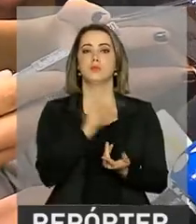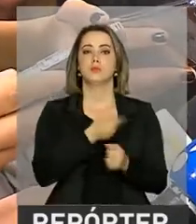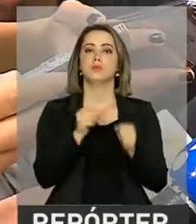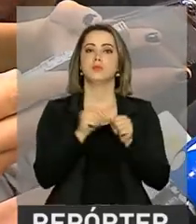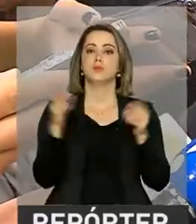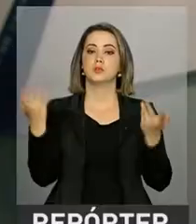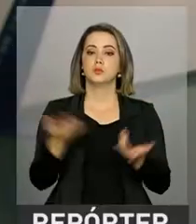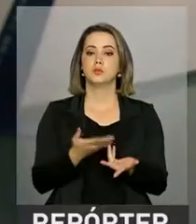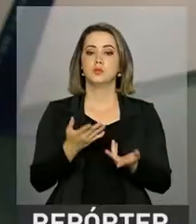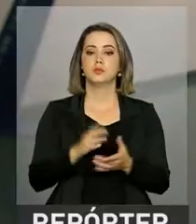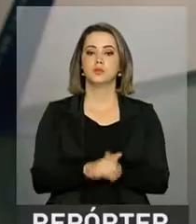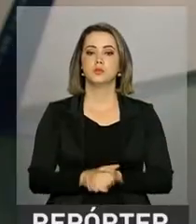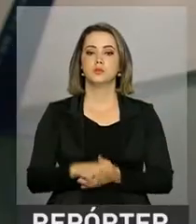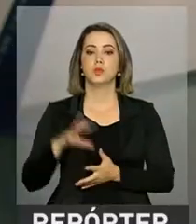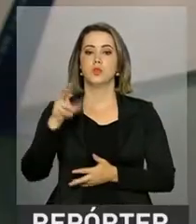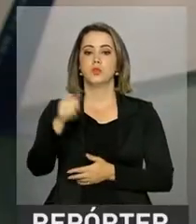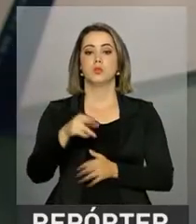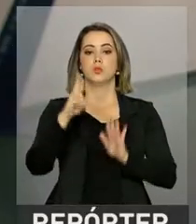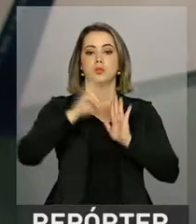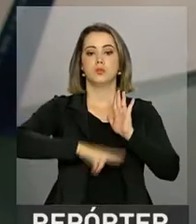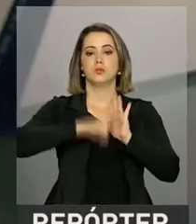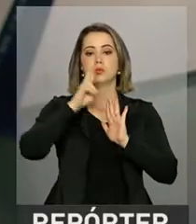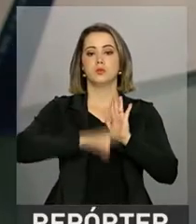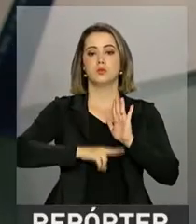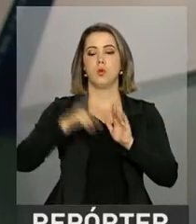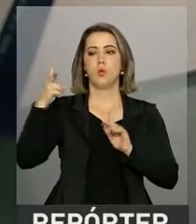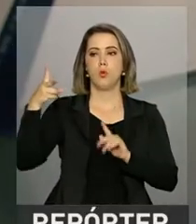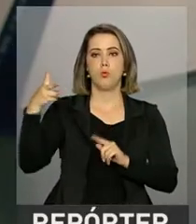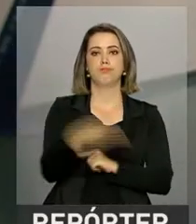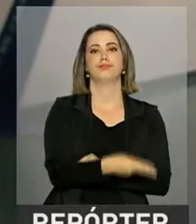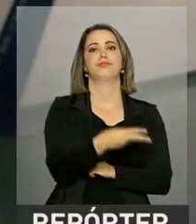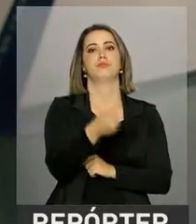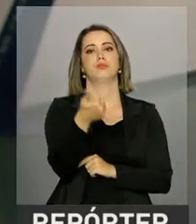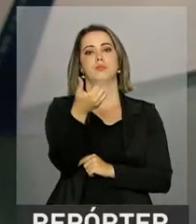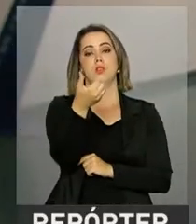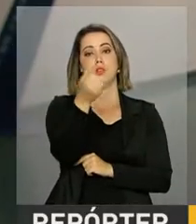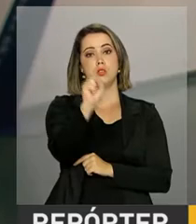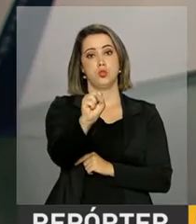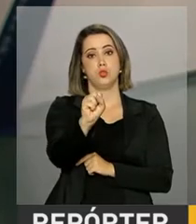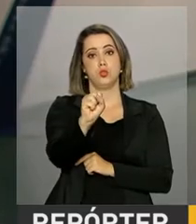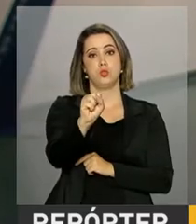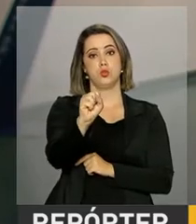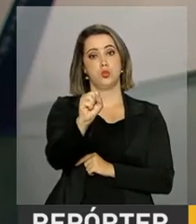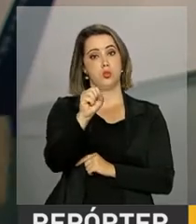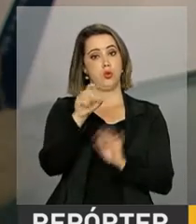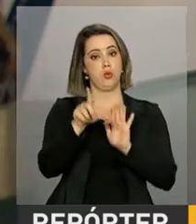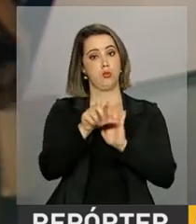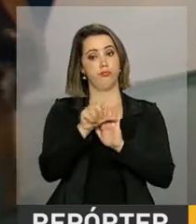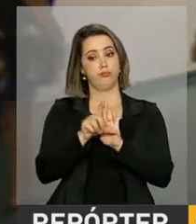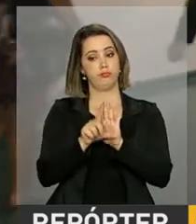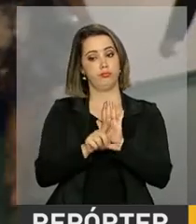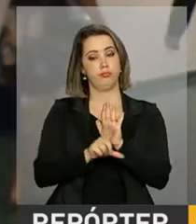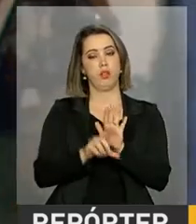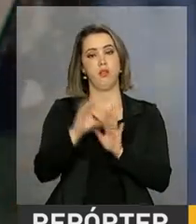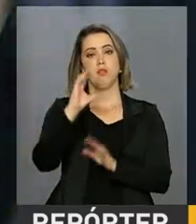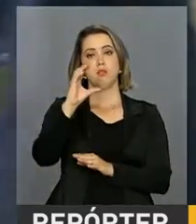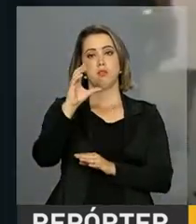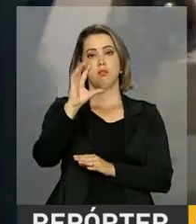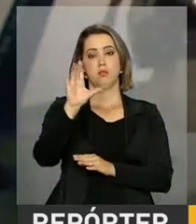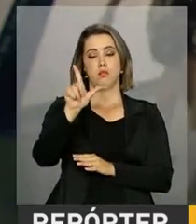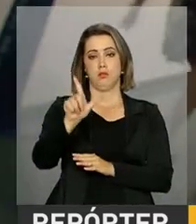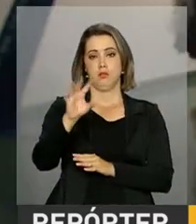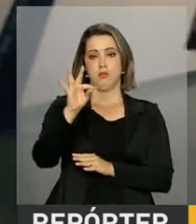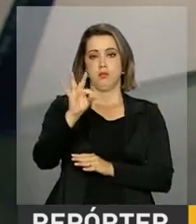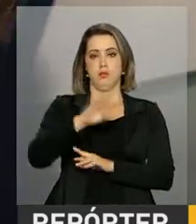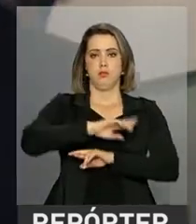hoje no total o relatório revolta 18 itens a tese altera mais de 90 artigo o projeto